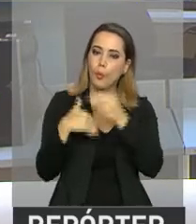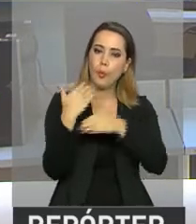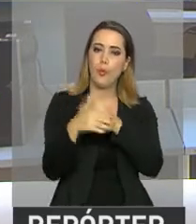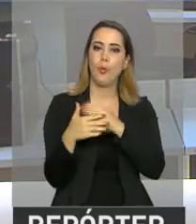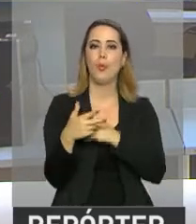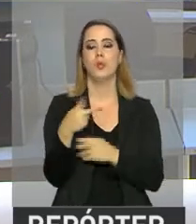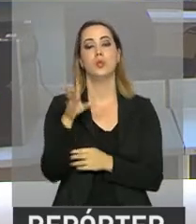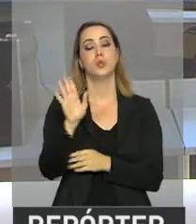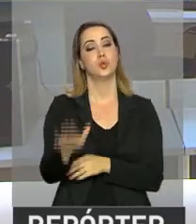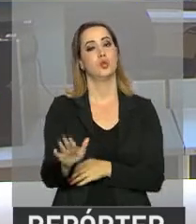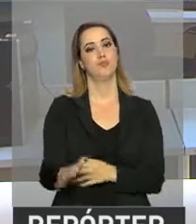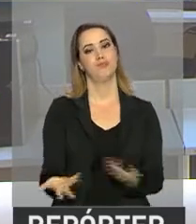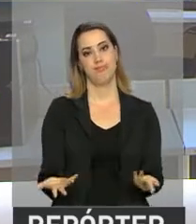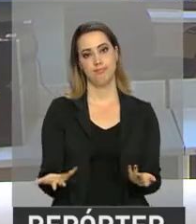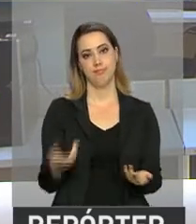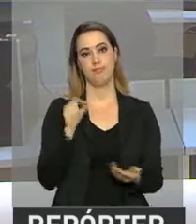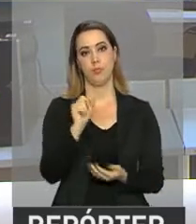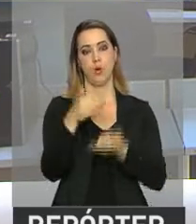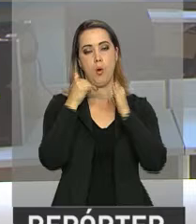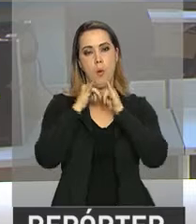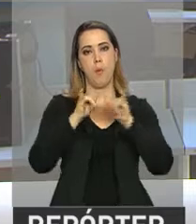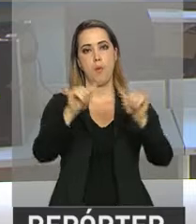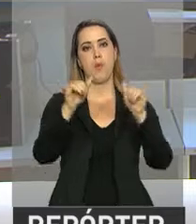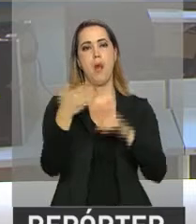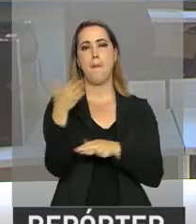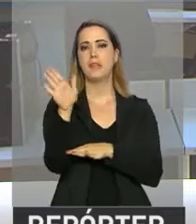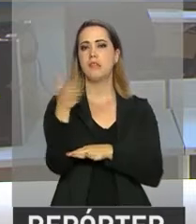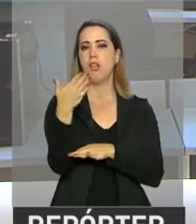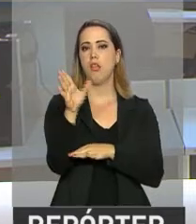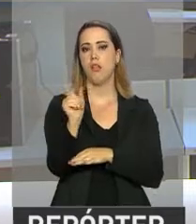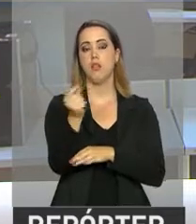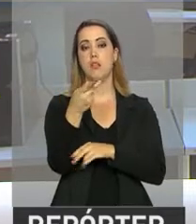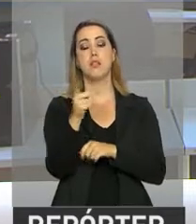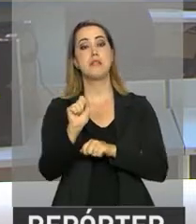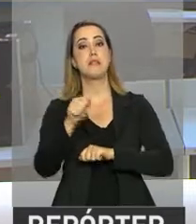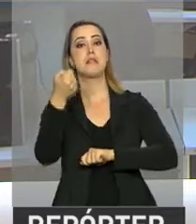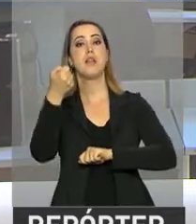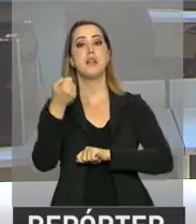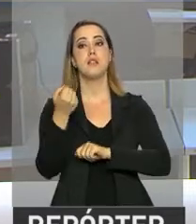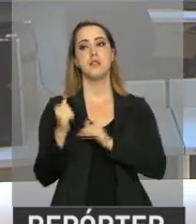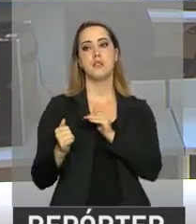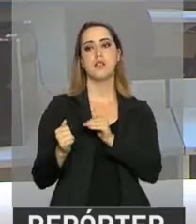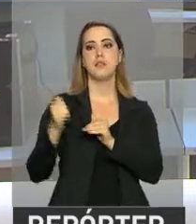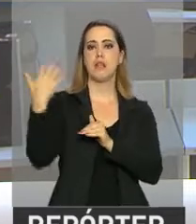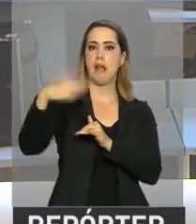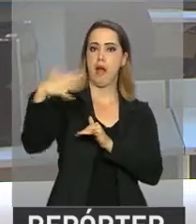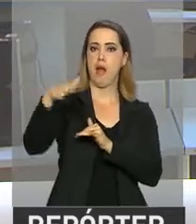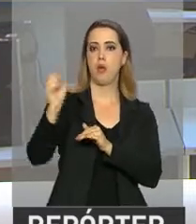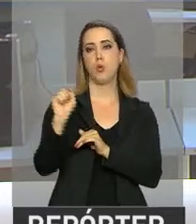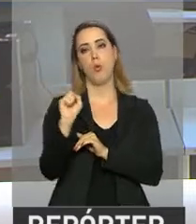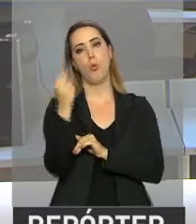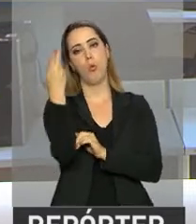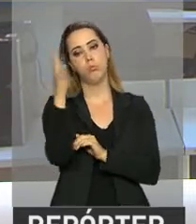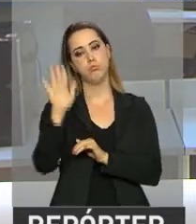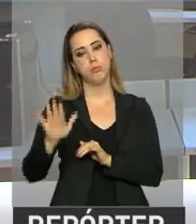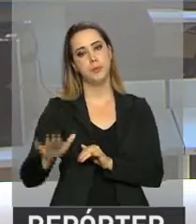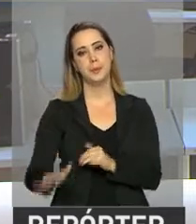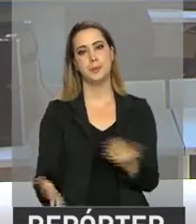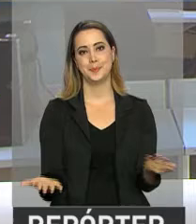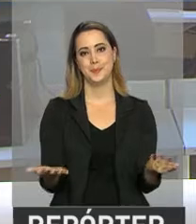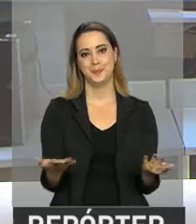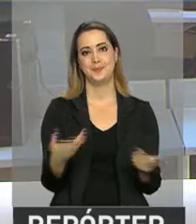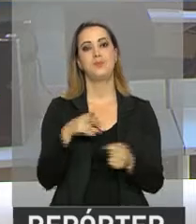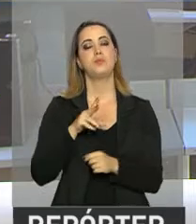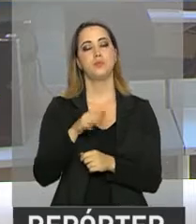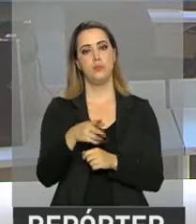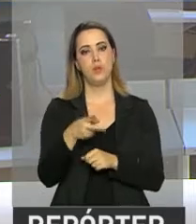elétrica annel o sistema de bandeiras sinaliza-se energia custará mais ou menos em função das condições de geração além de